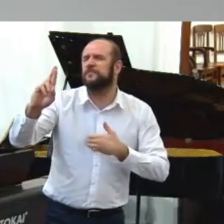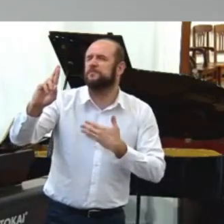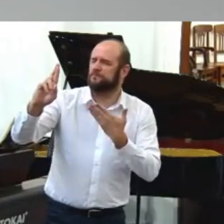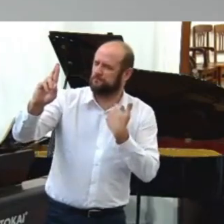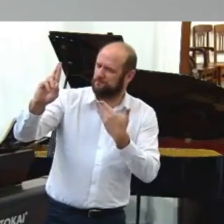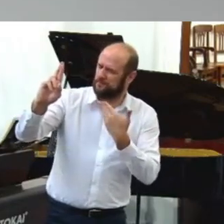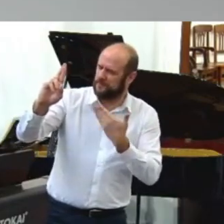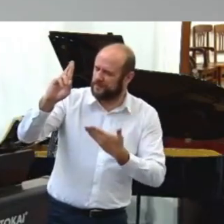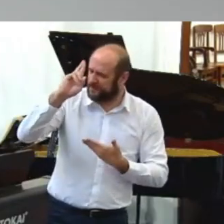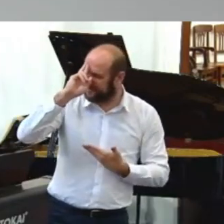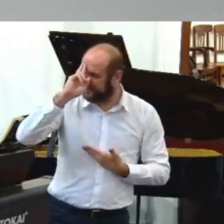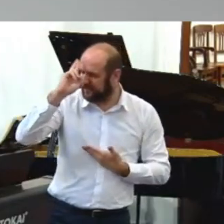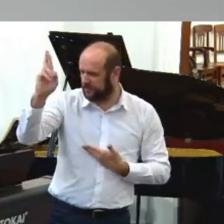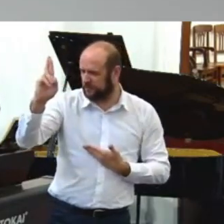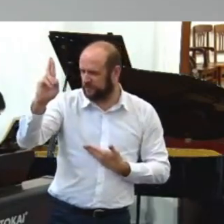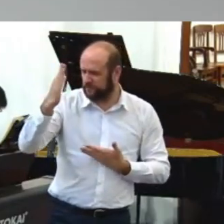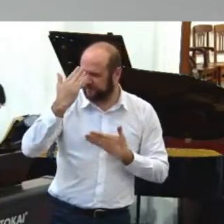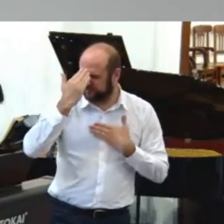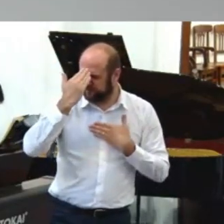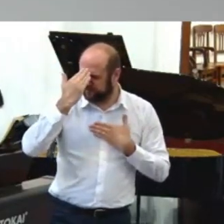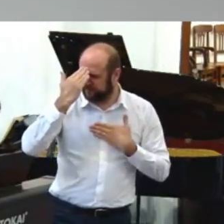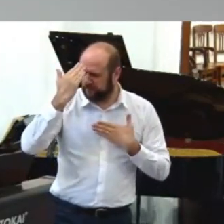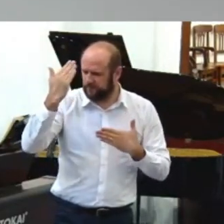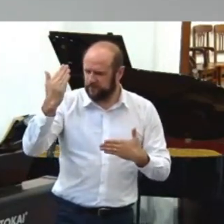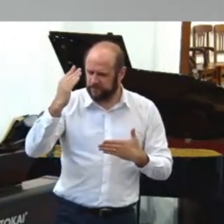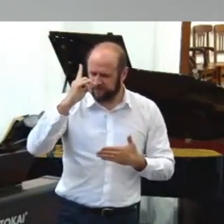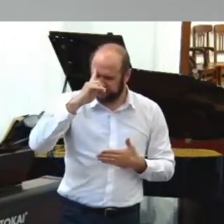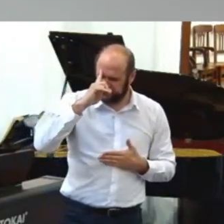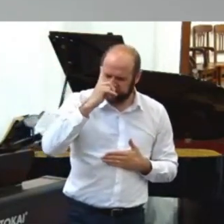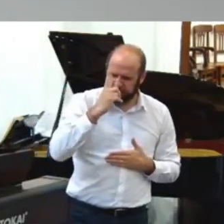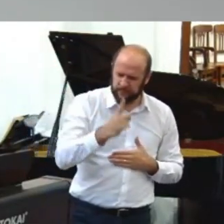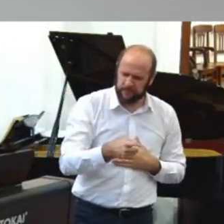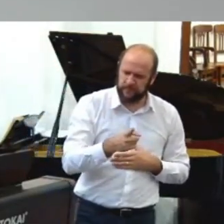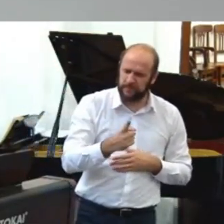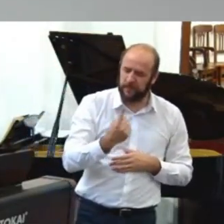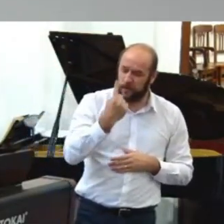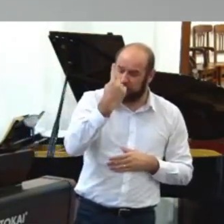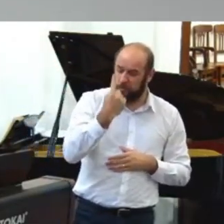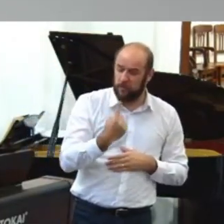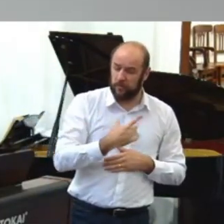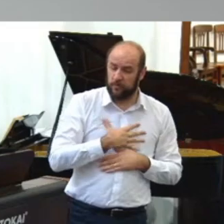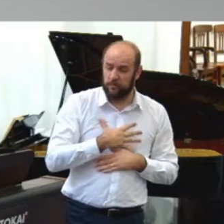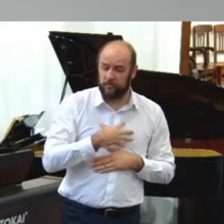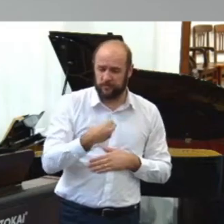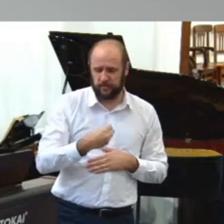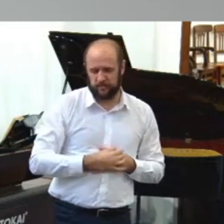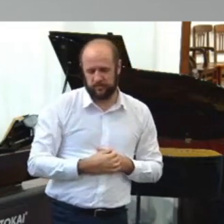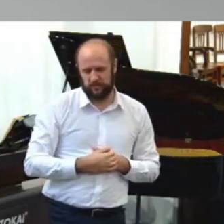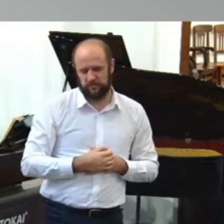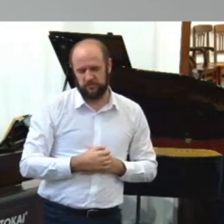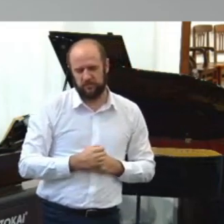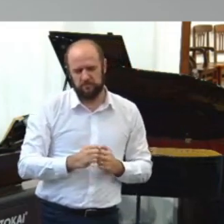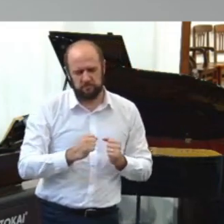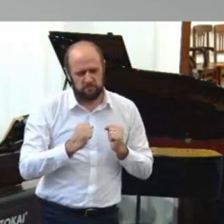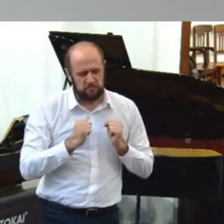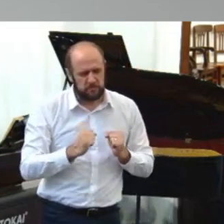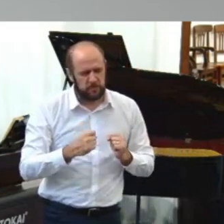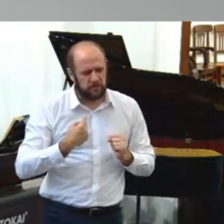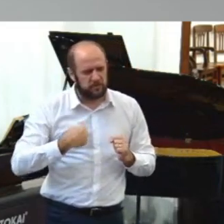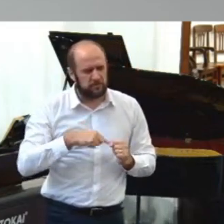contigo. Muito obrigado, Senhor, pelo envio do seu único Filho, para que nós